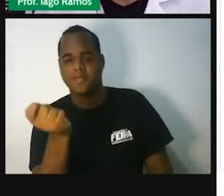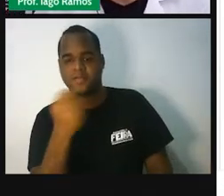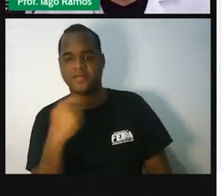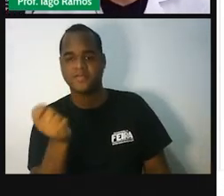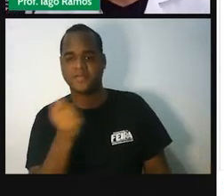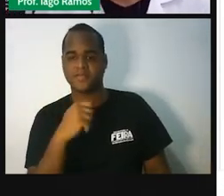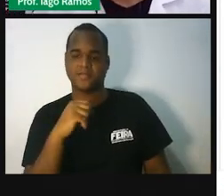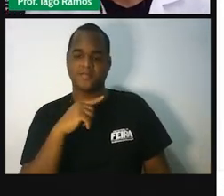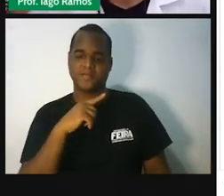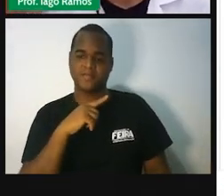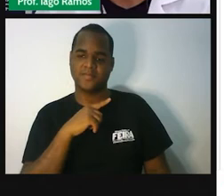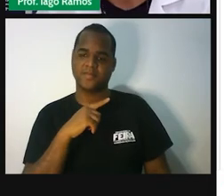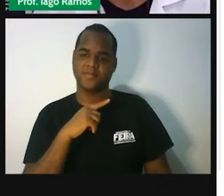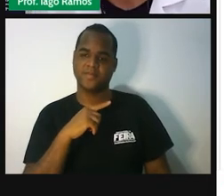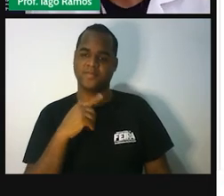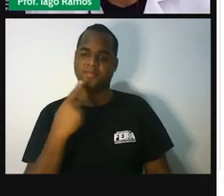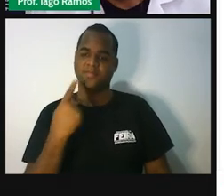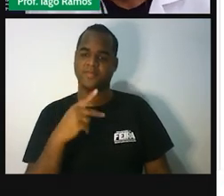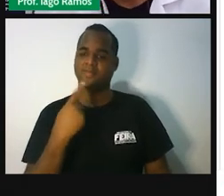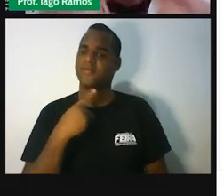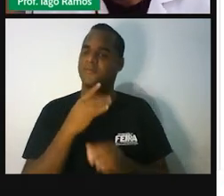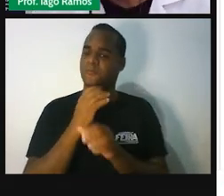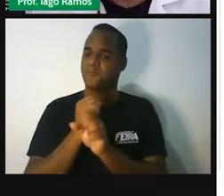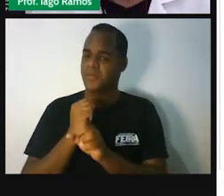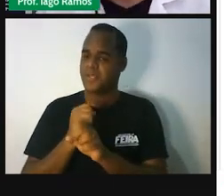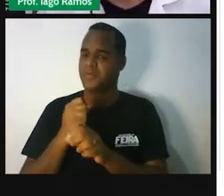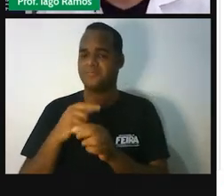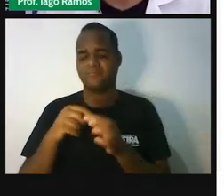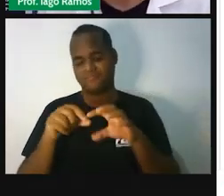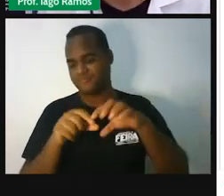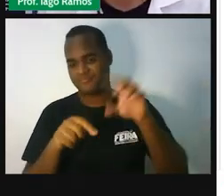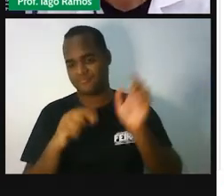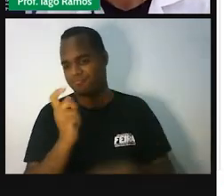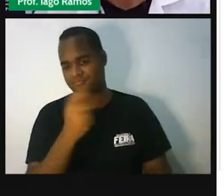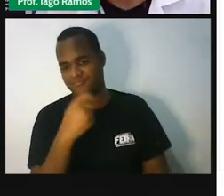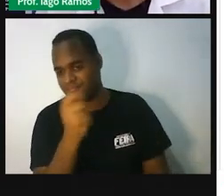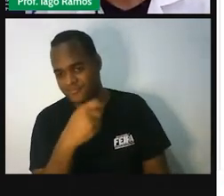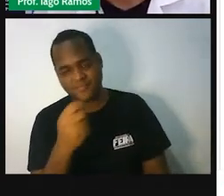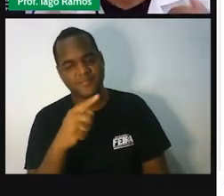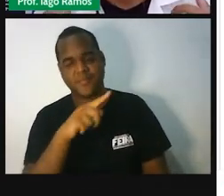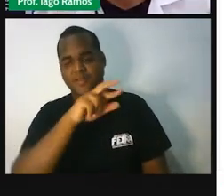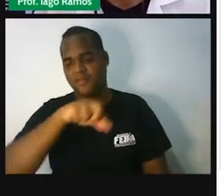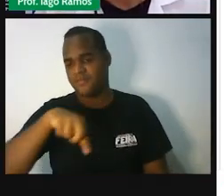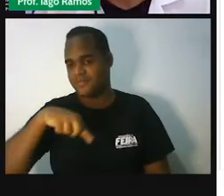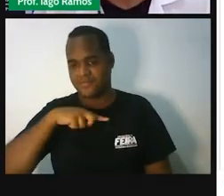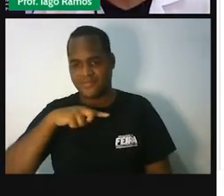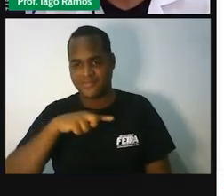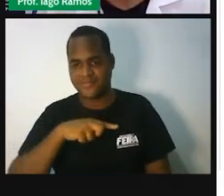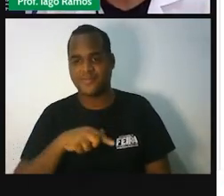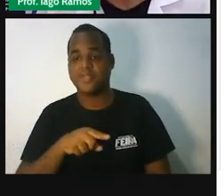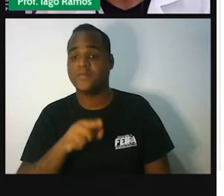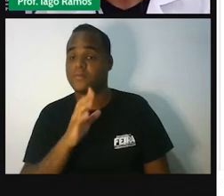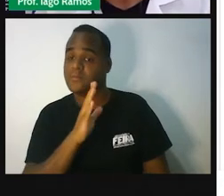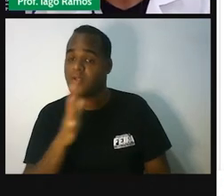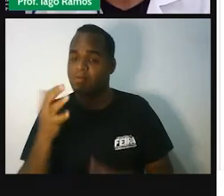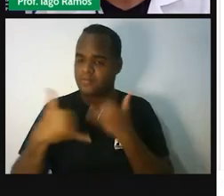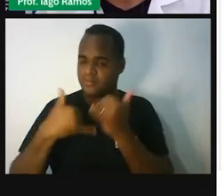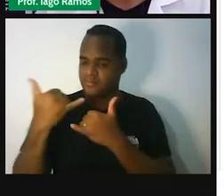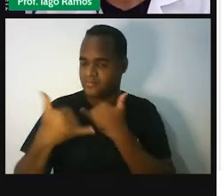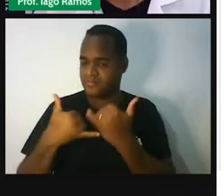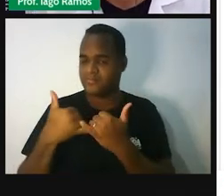a arraia, tem o papagaio, o periquito, isso aí. Se você já brincou